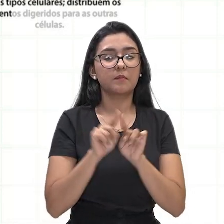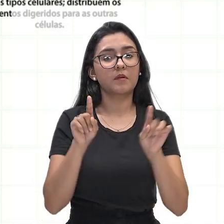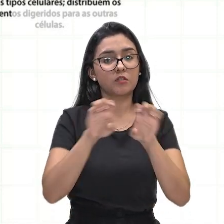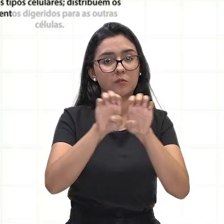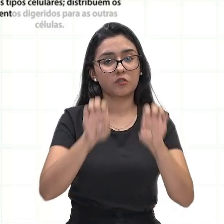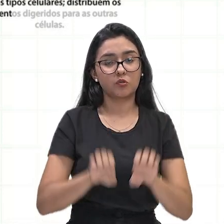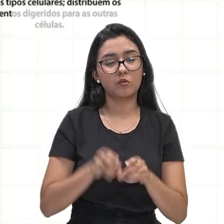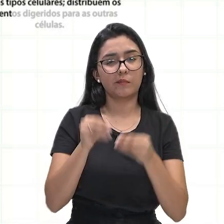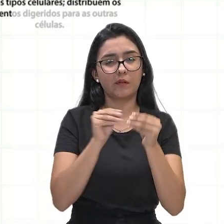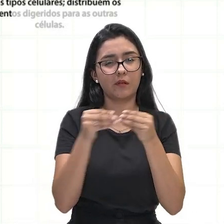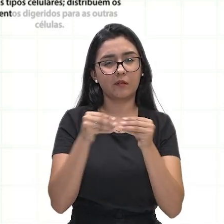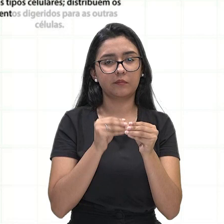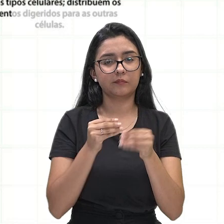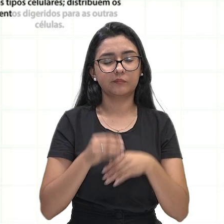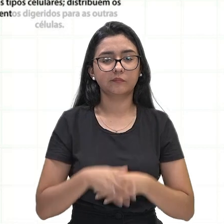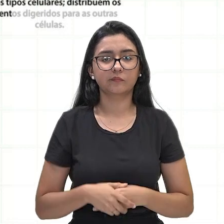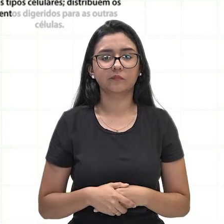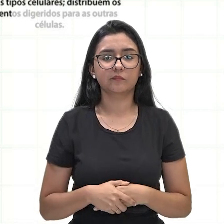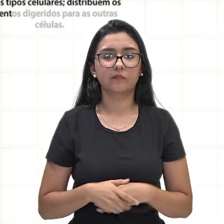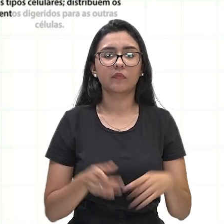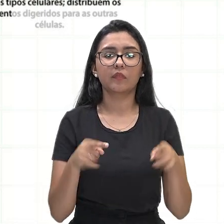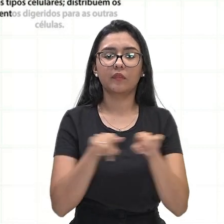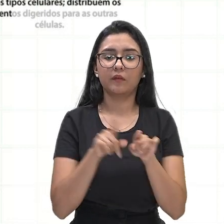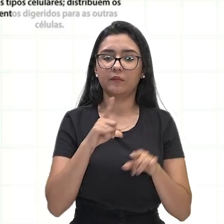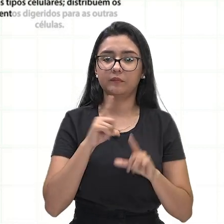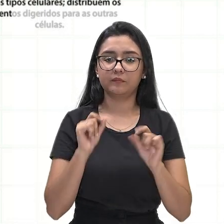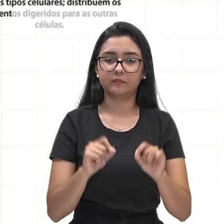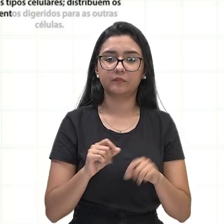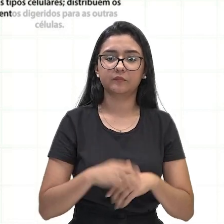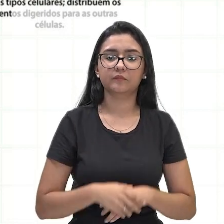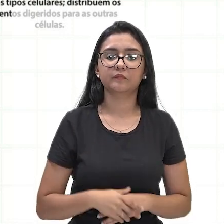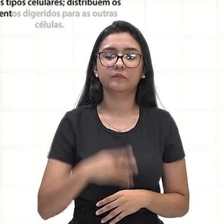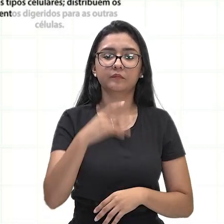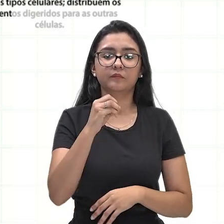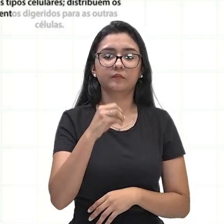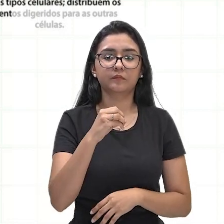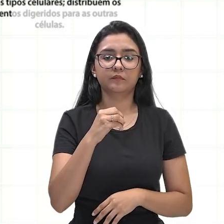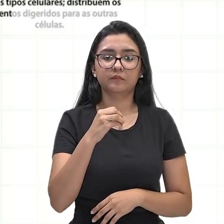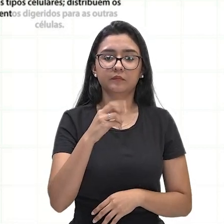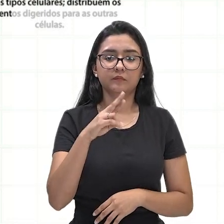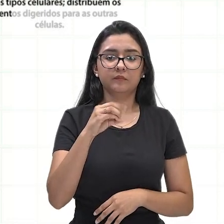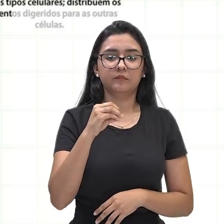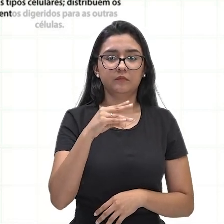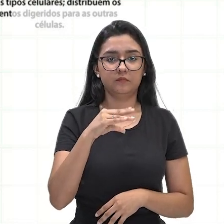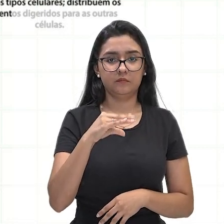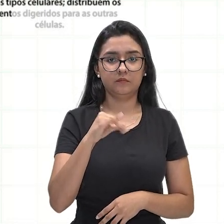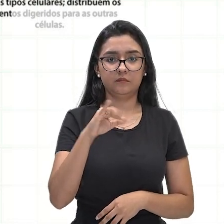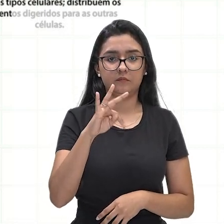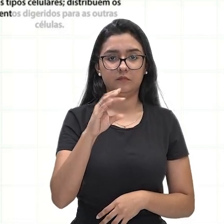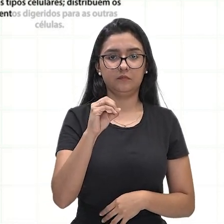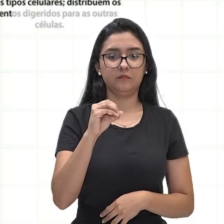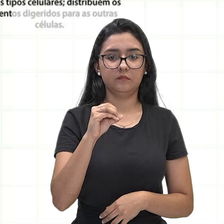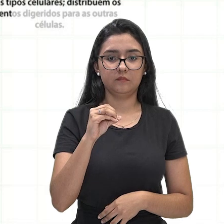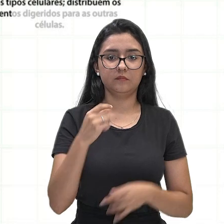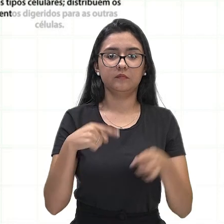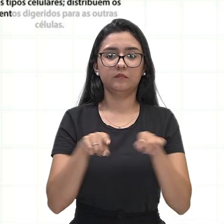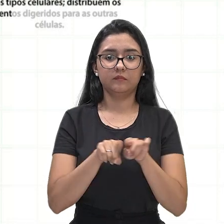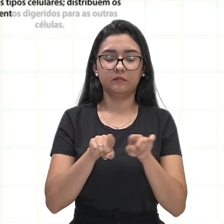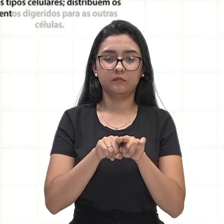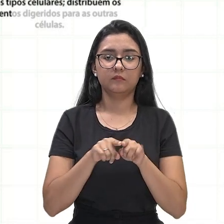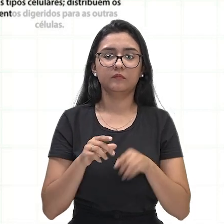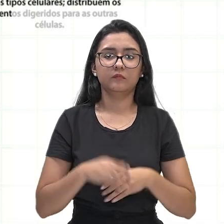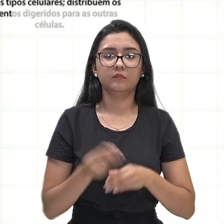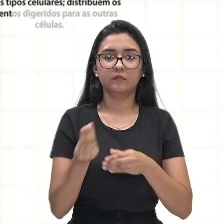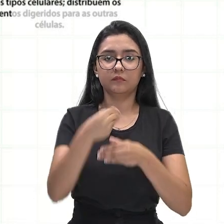uma estrutura rígida, certo? A gente também vai ter aí os porócitos, que são células tubulares com a